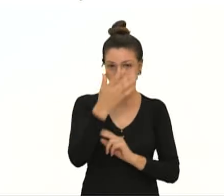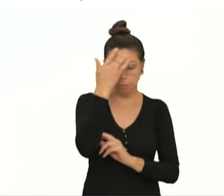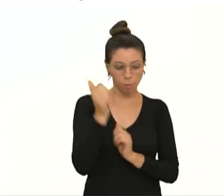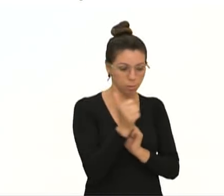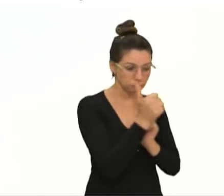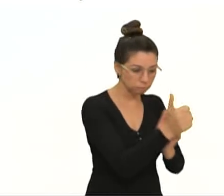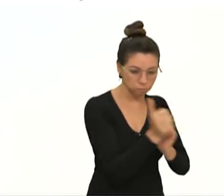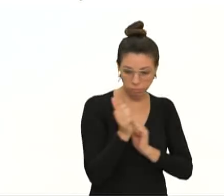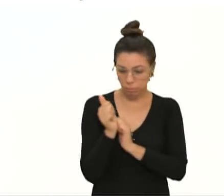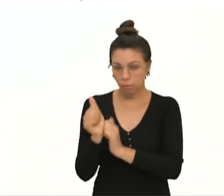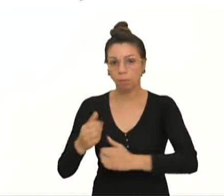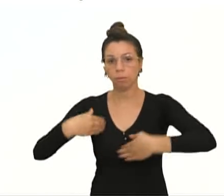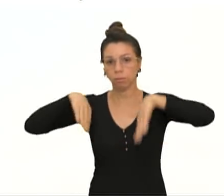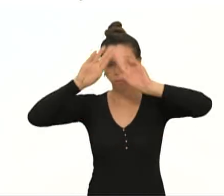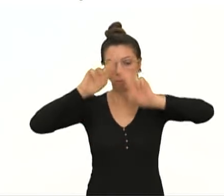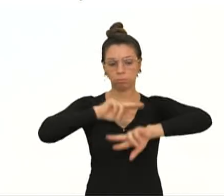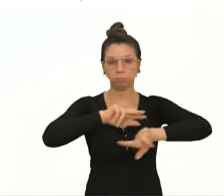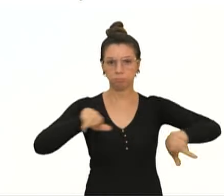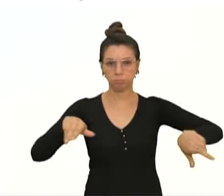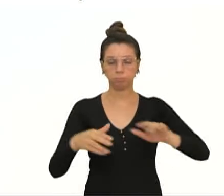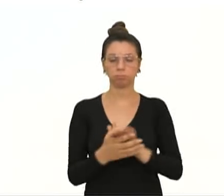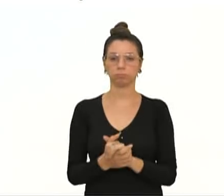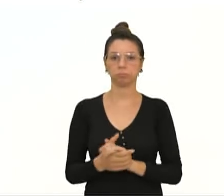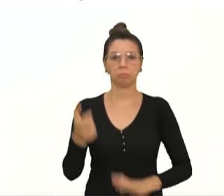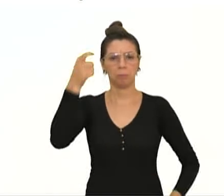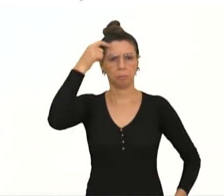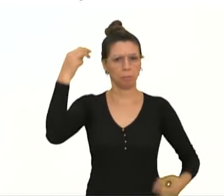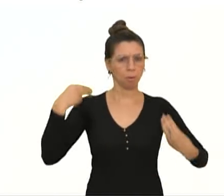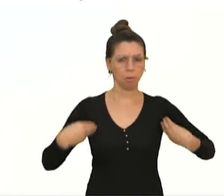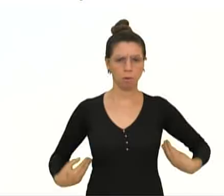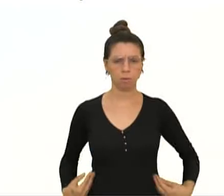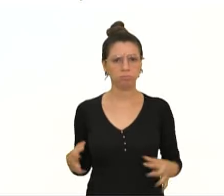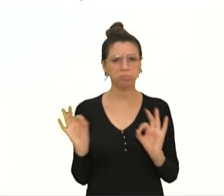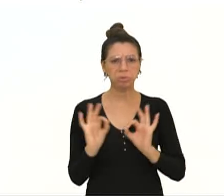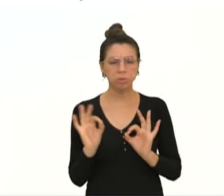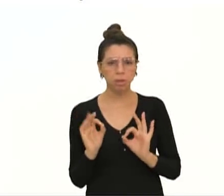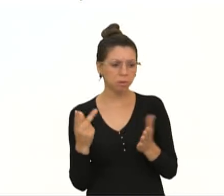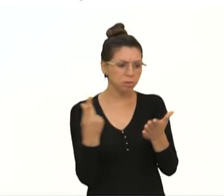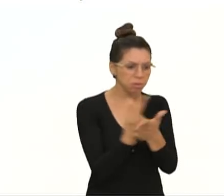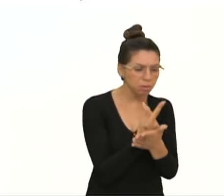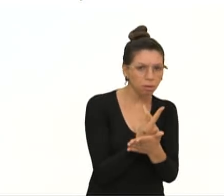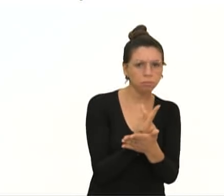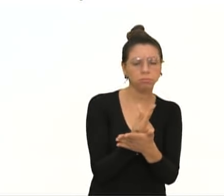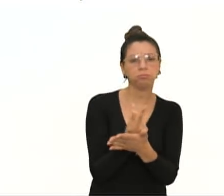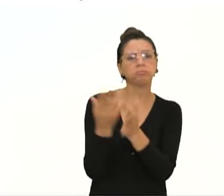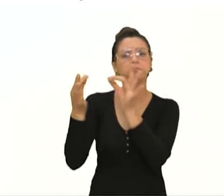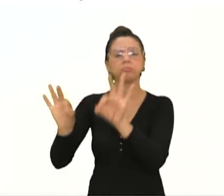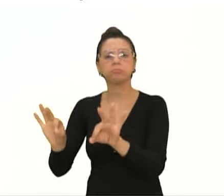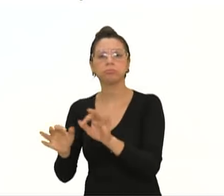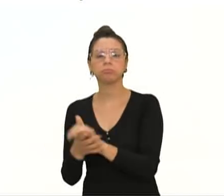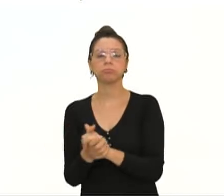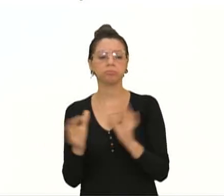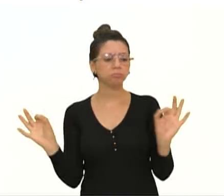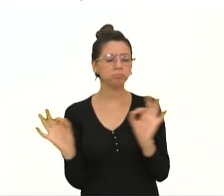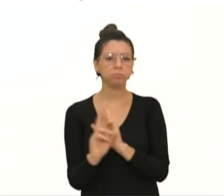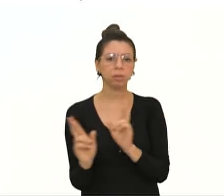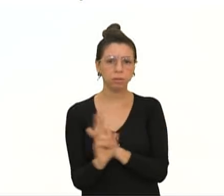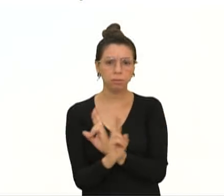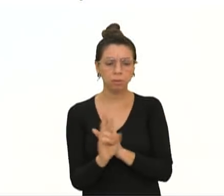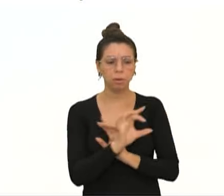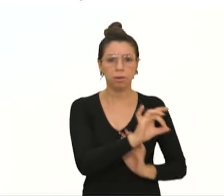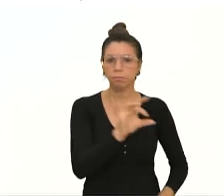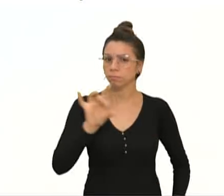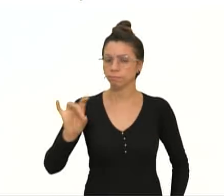e seu orixá. Não há um sistema moral pautando-se no que é certo ou errado, na relação entre